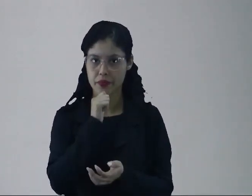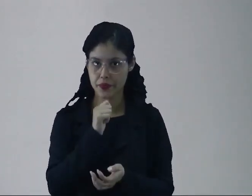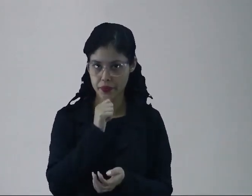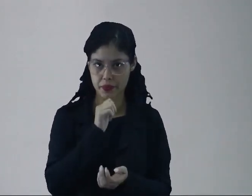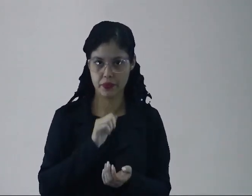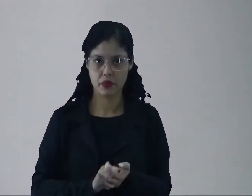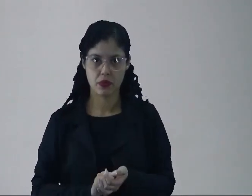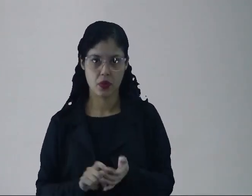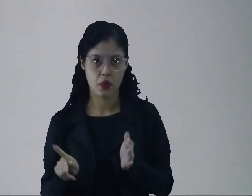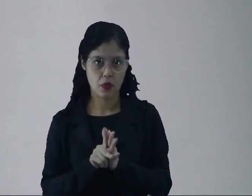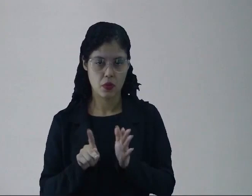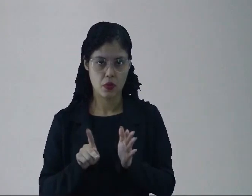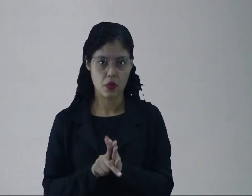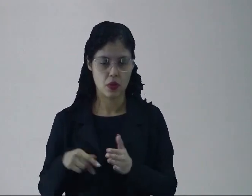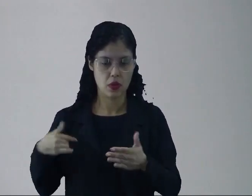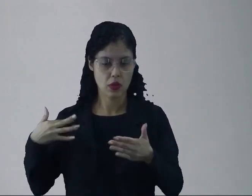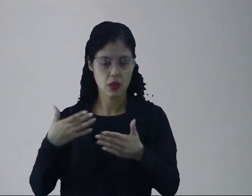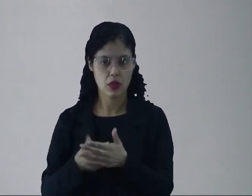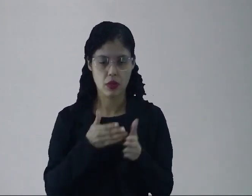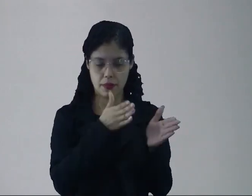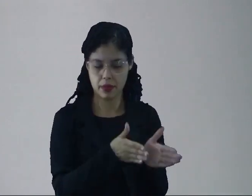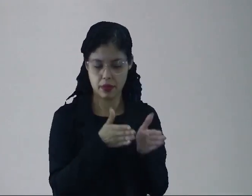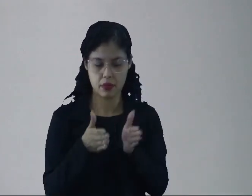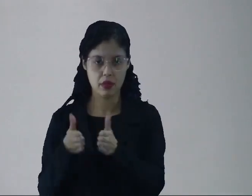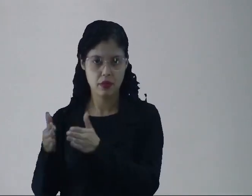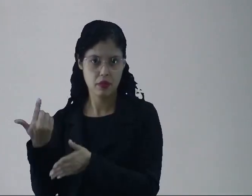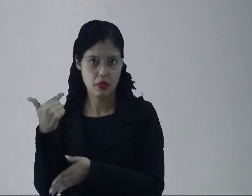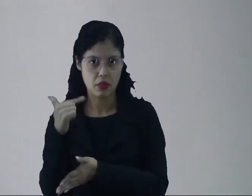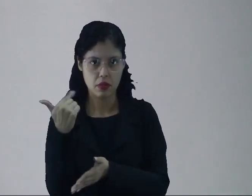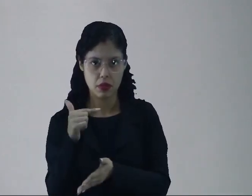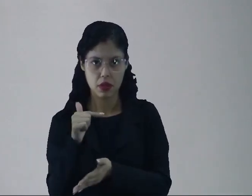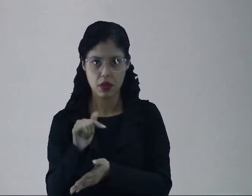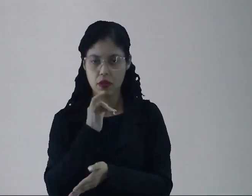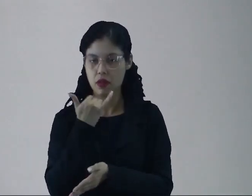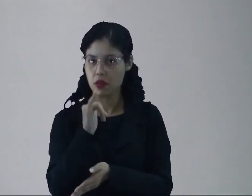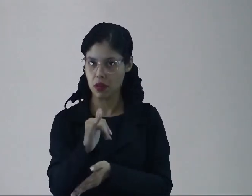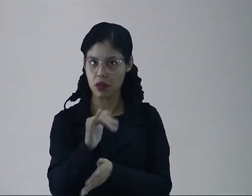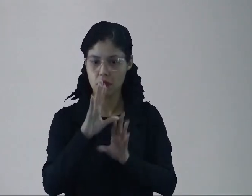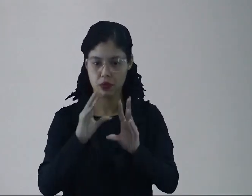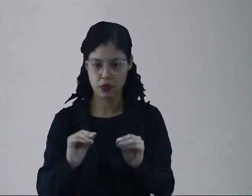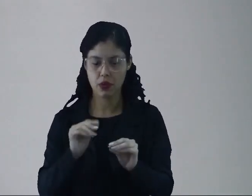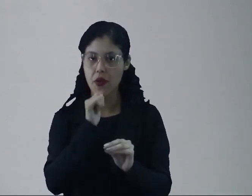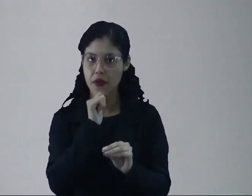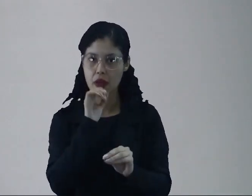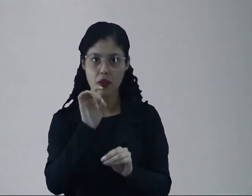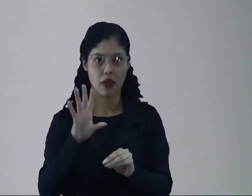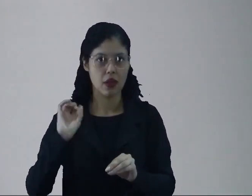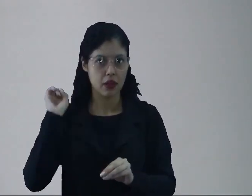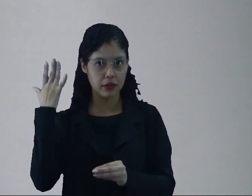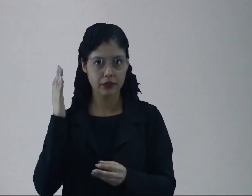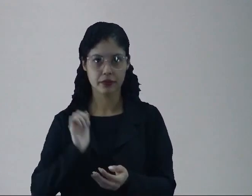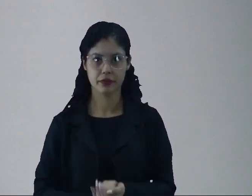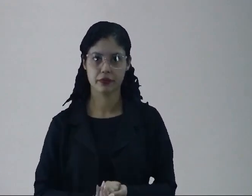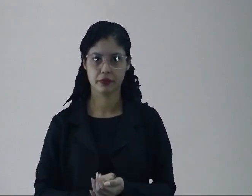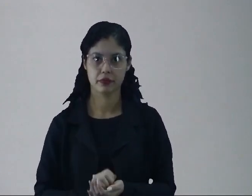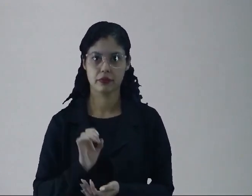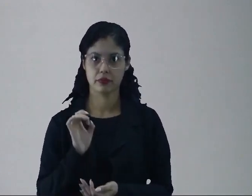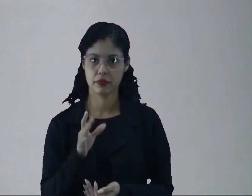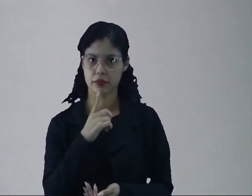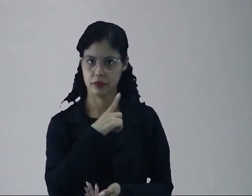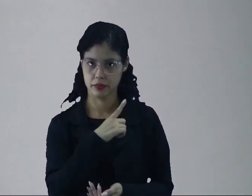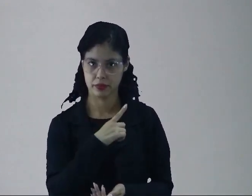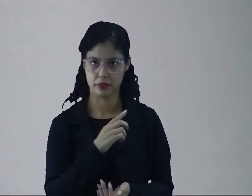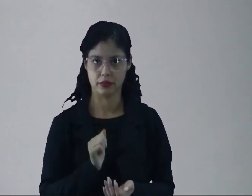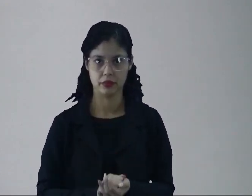então, é um tipo de transporte passivo, que não tem gasto de energia e que vai acontecer somente para